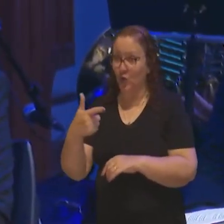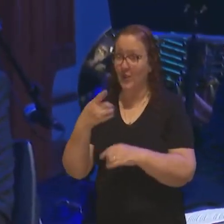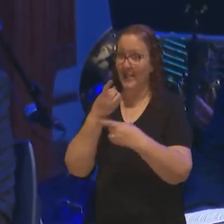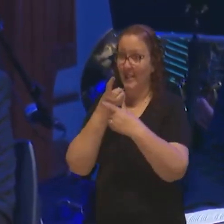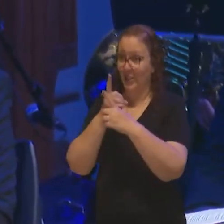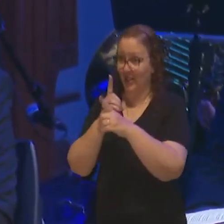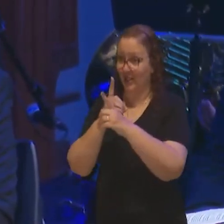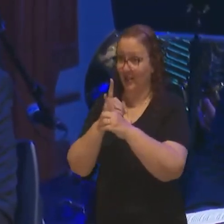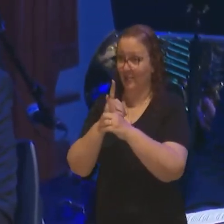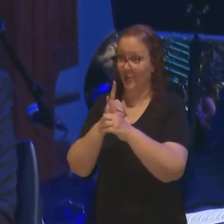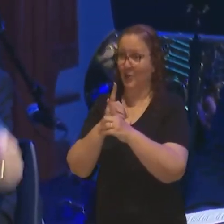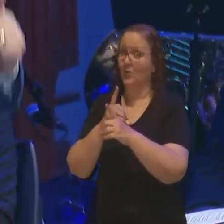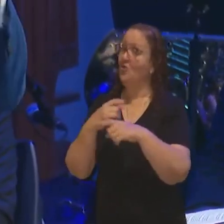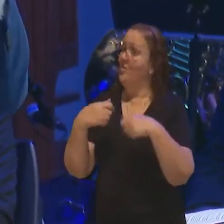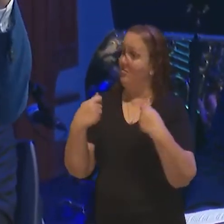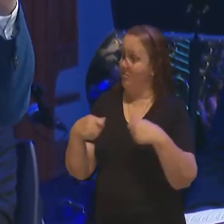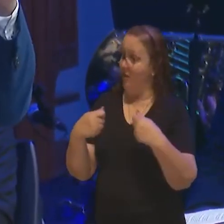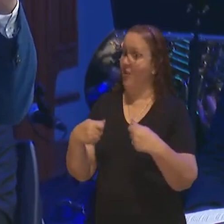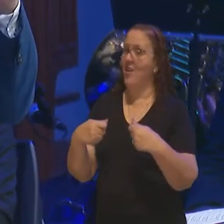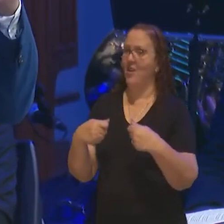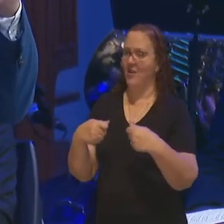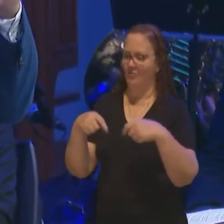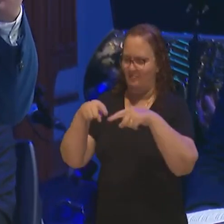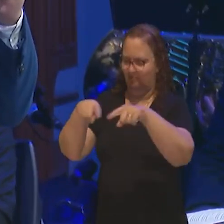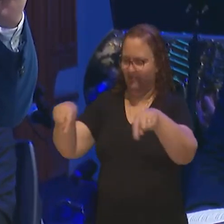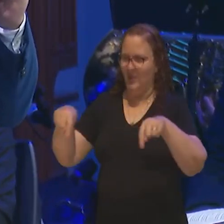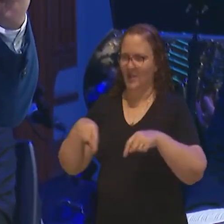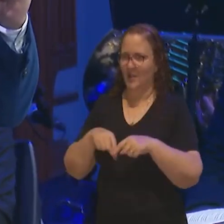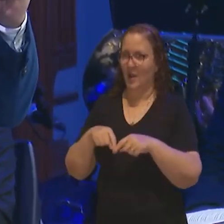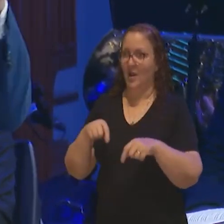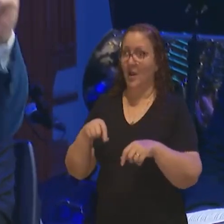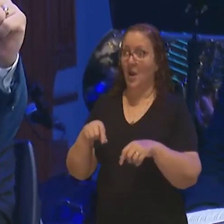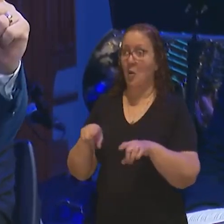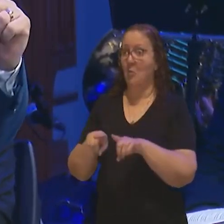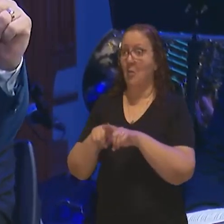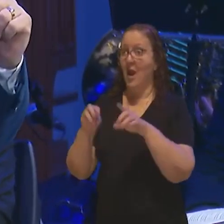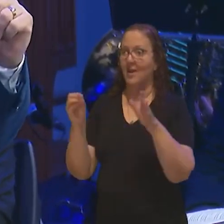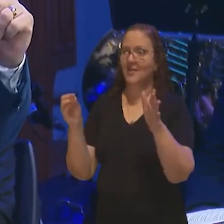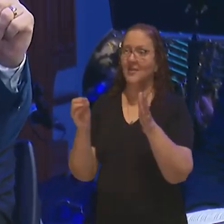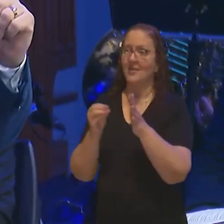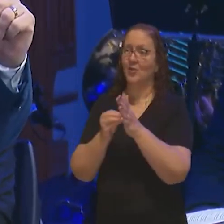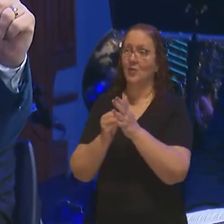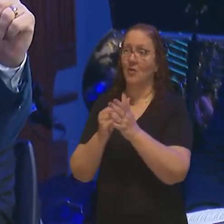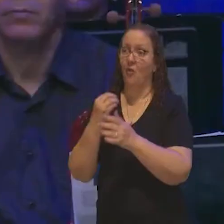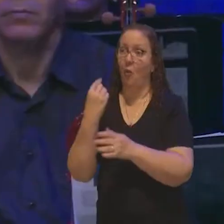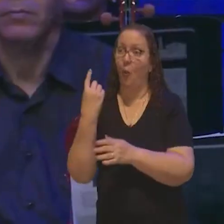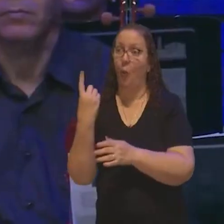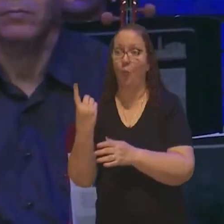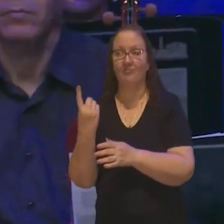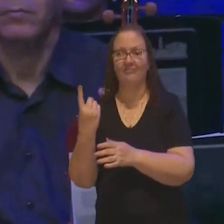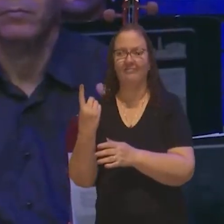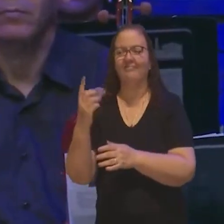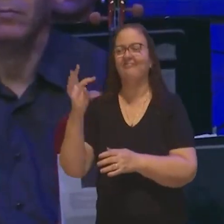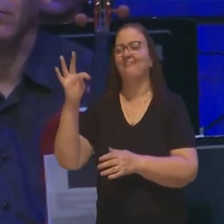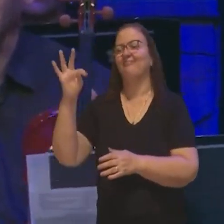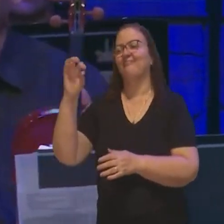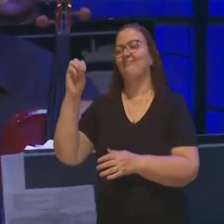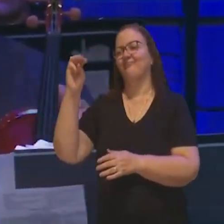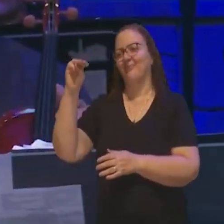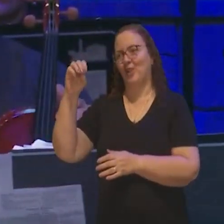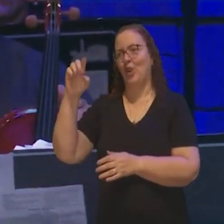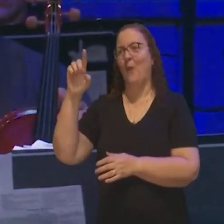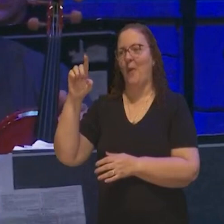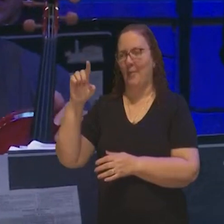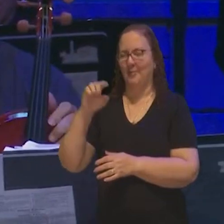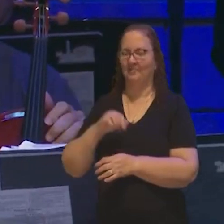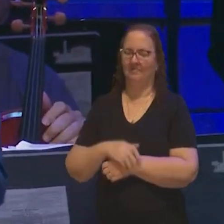estar, mas um não estava, que era Tomé. Essa história,